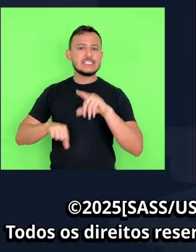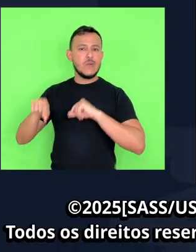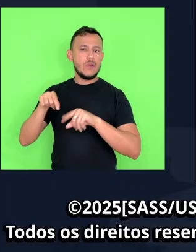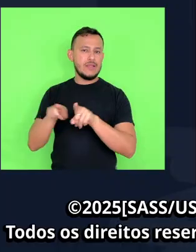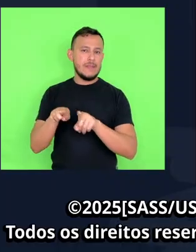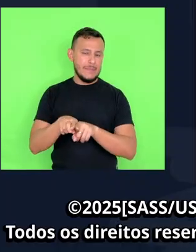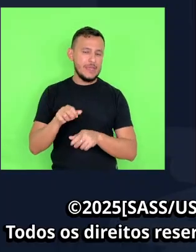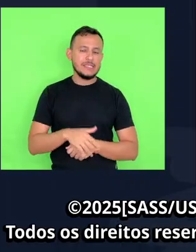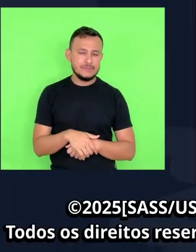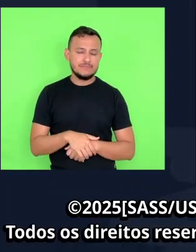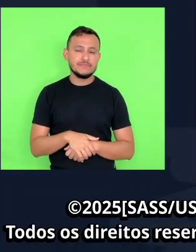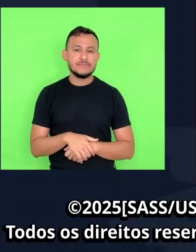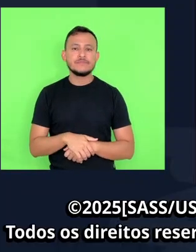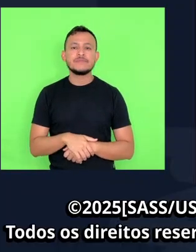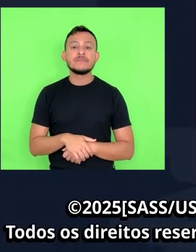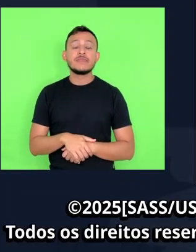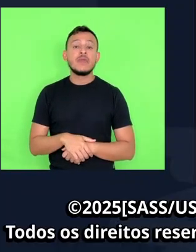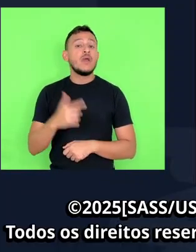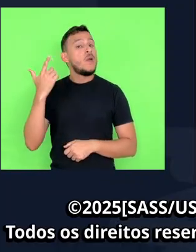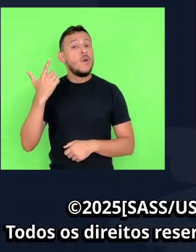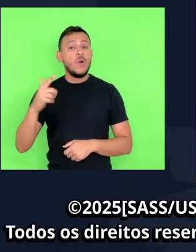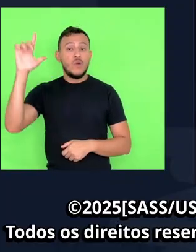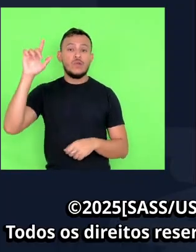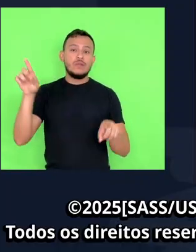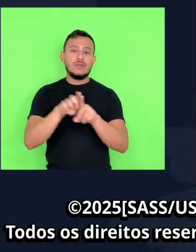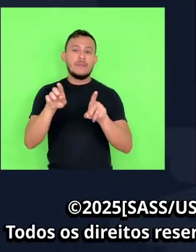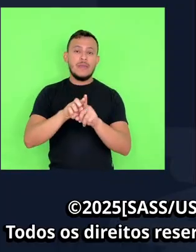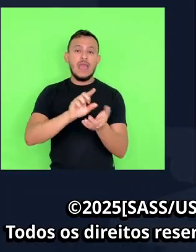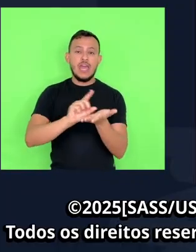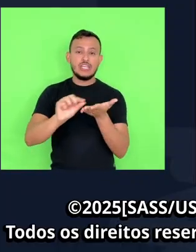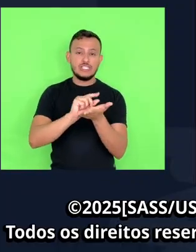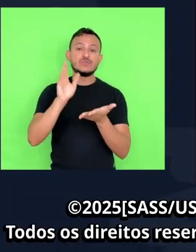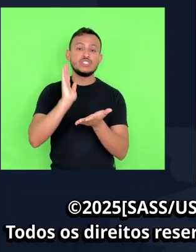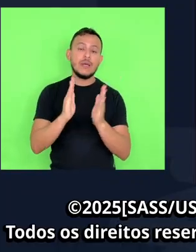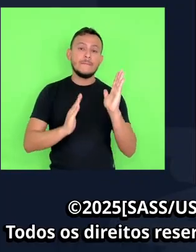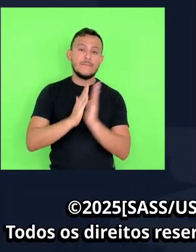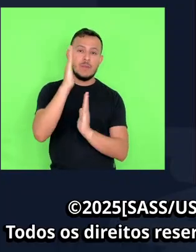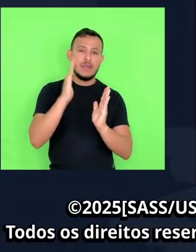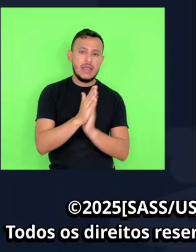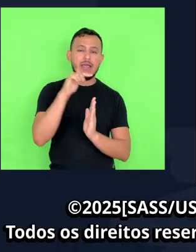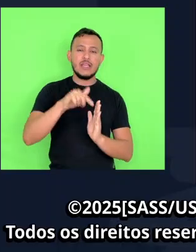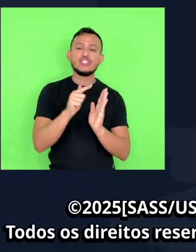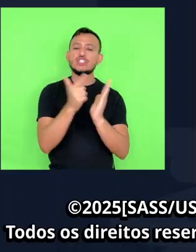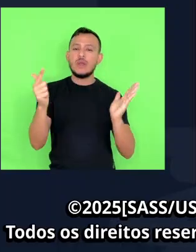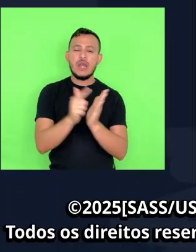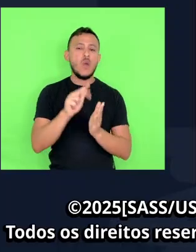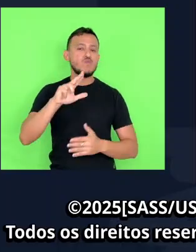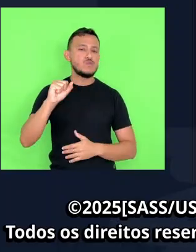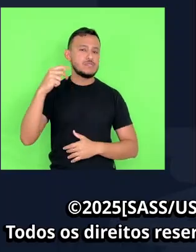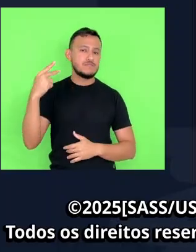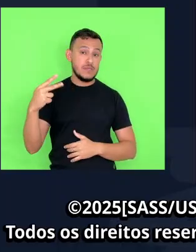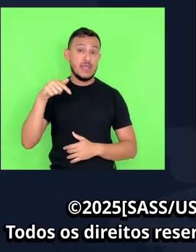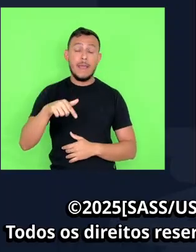última análise, né? Um outro artigo que também foi publicado no Jornal da USP é que